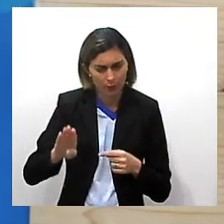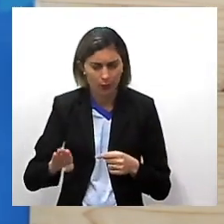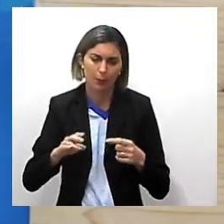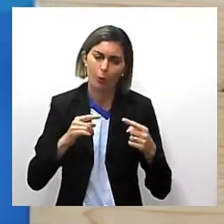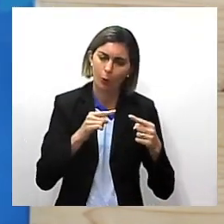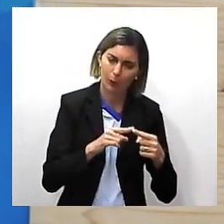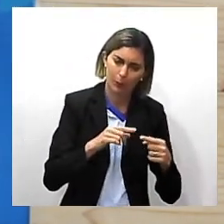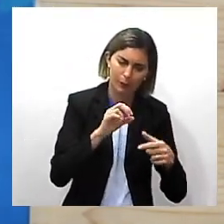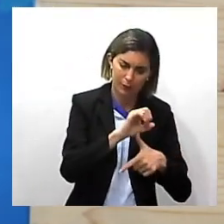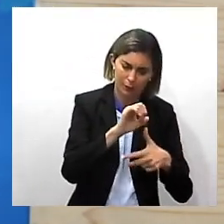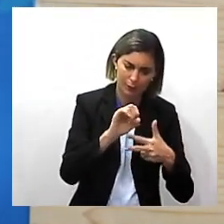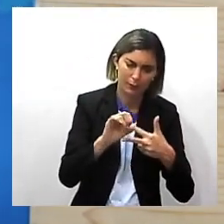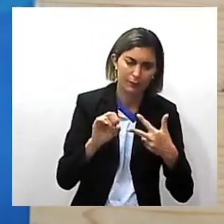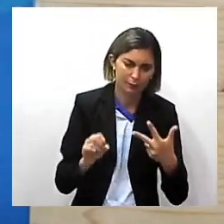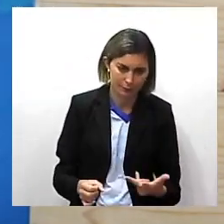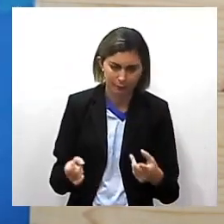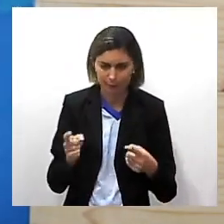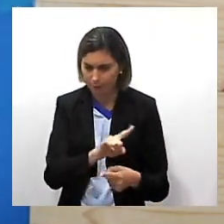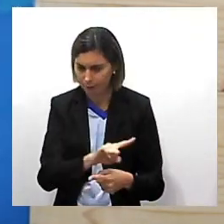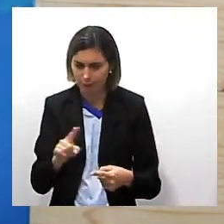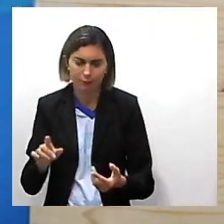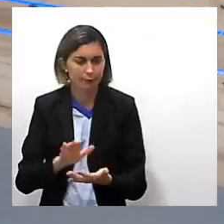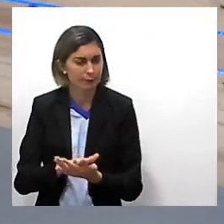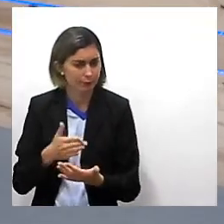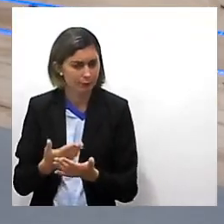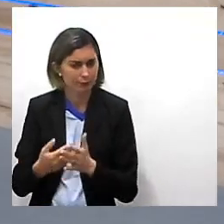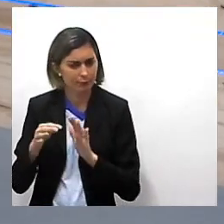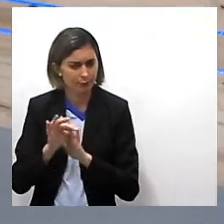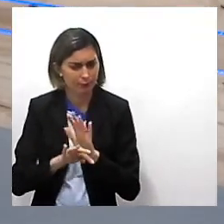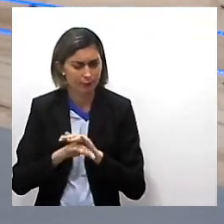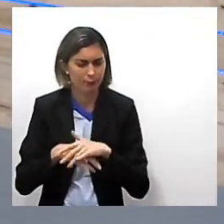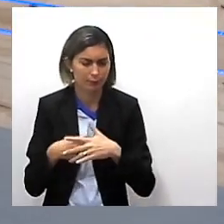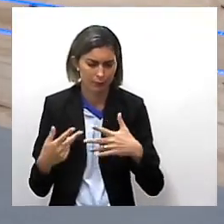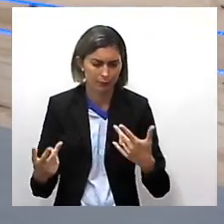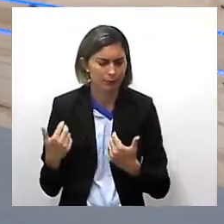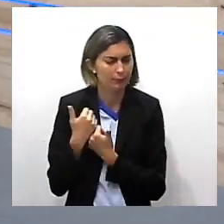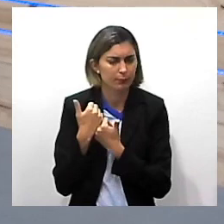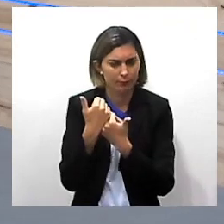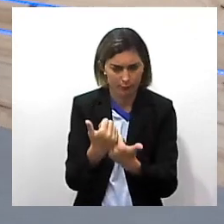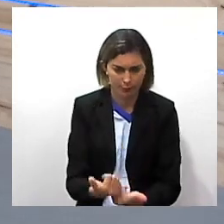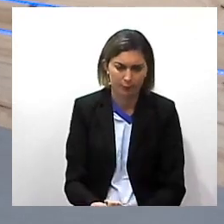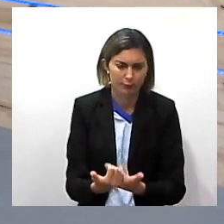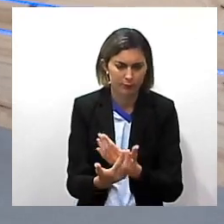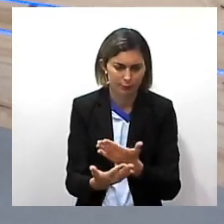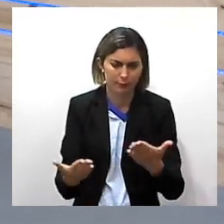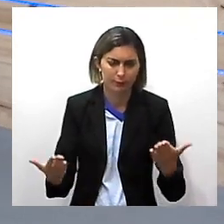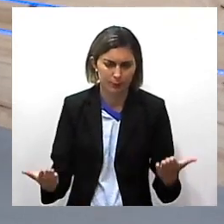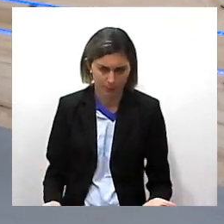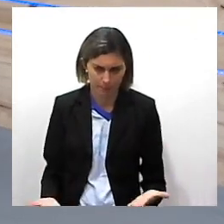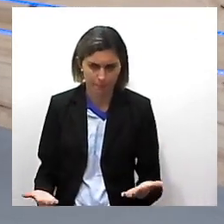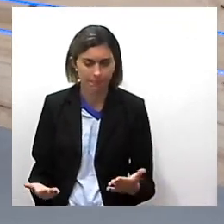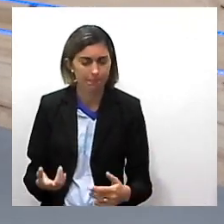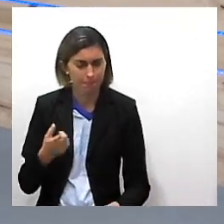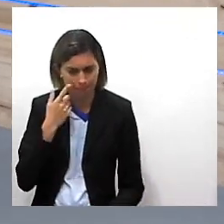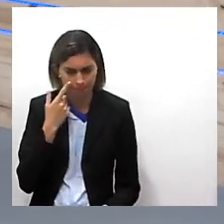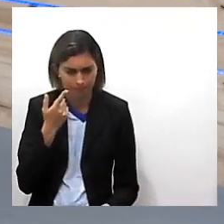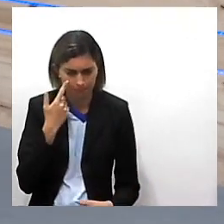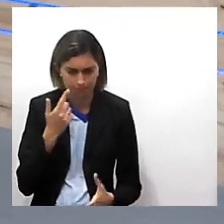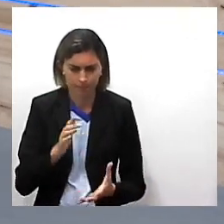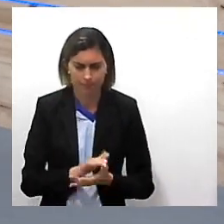gente está trazendo questões diversas aí de interpretação de situações do dia a dia representadas por situações gráficas. Olha